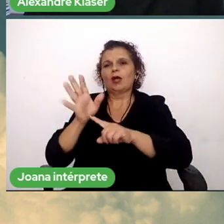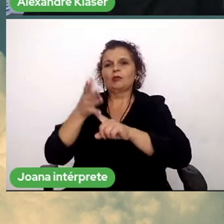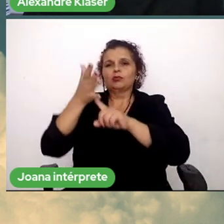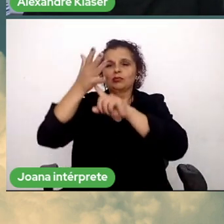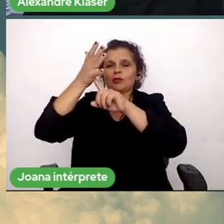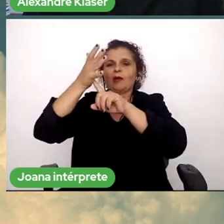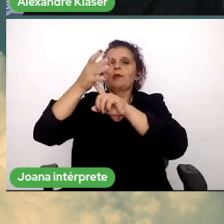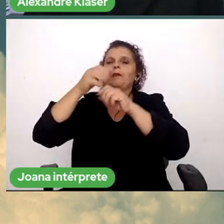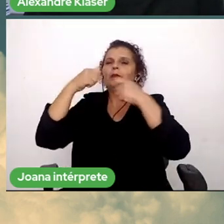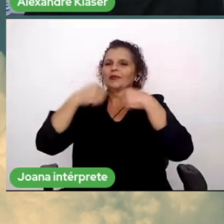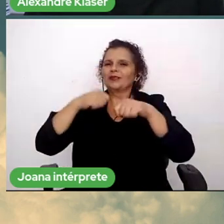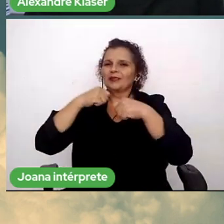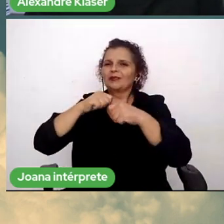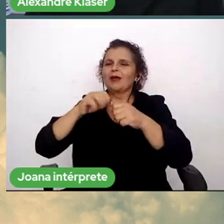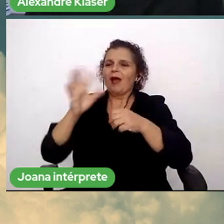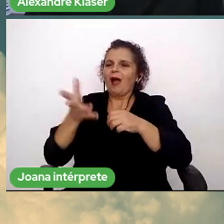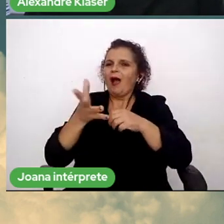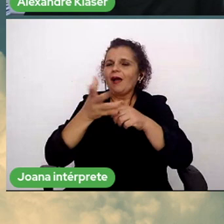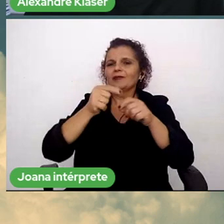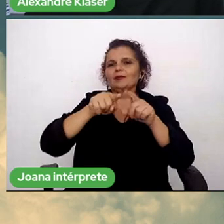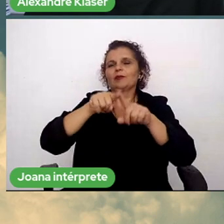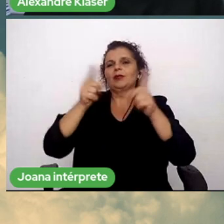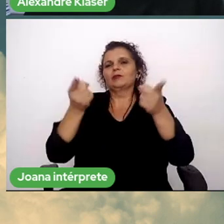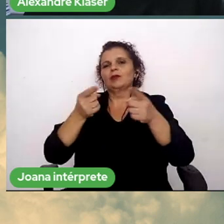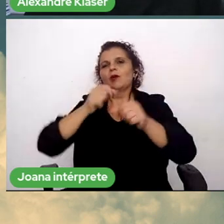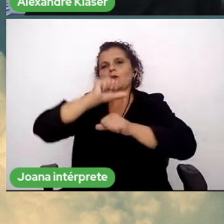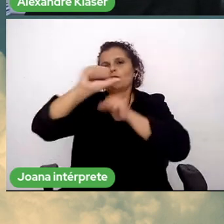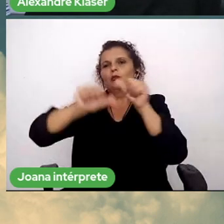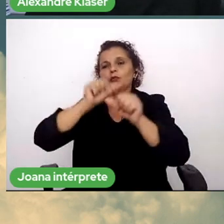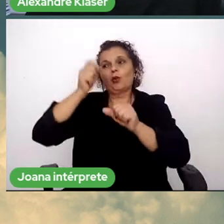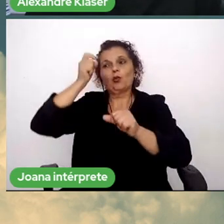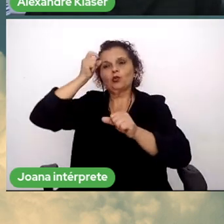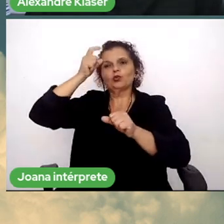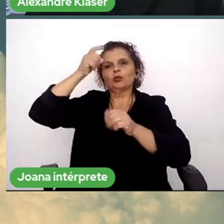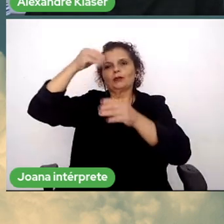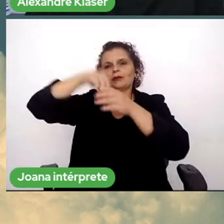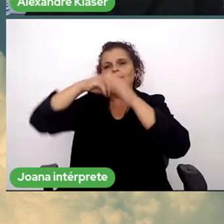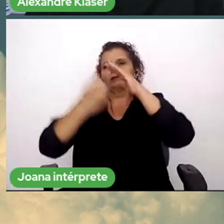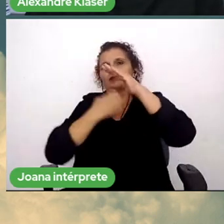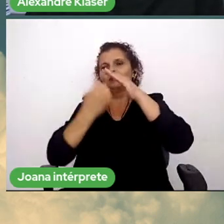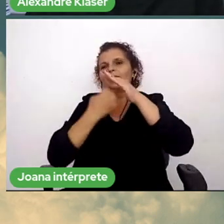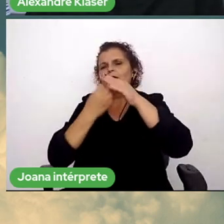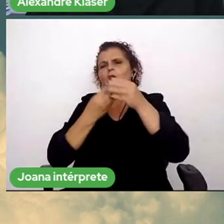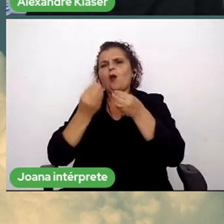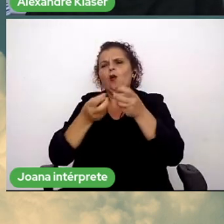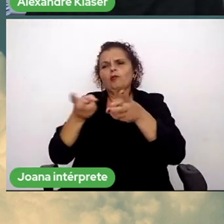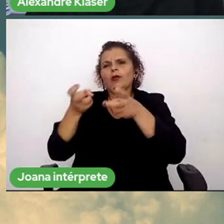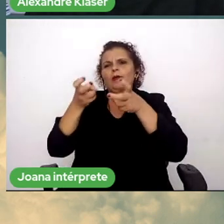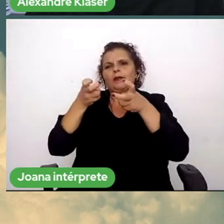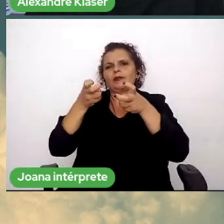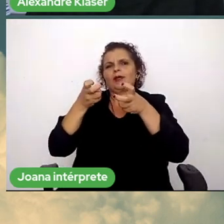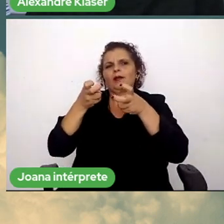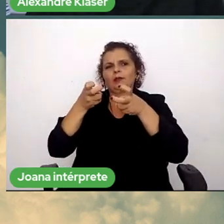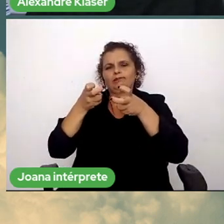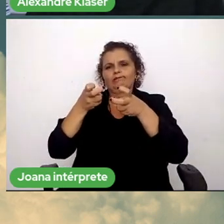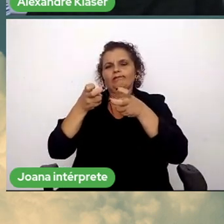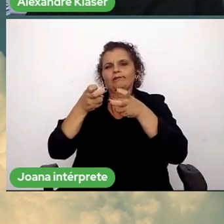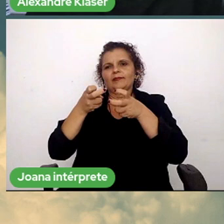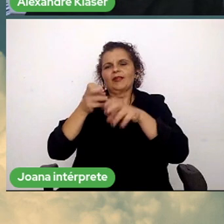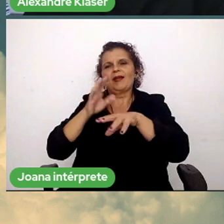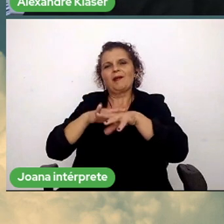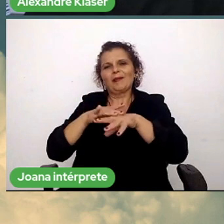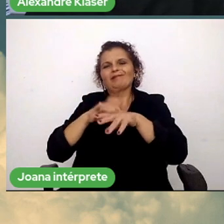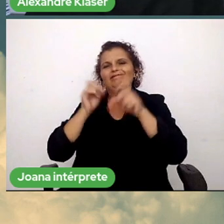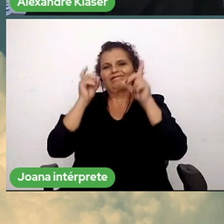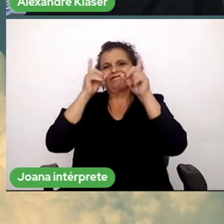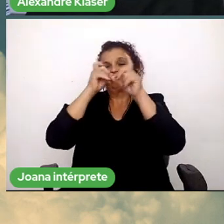equipe, todas somos ágeis, não é isso, é uma mudança da cultura da organização, é como ela vê o seu negócio. Então, é muito mais delicado,